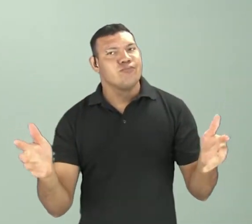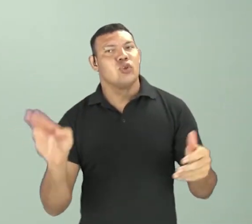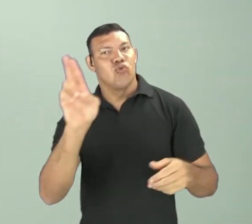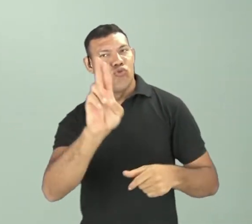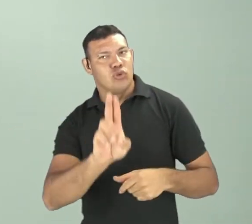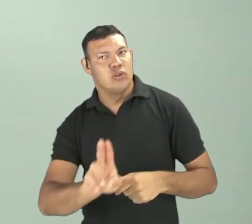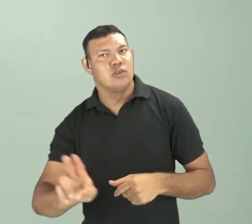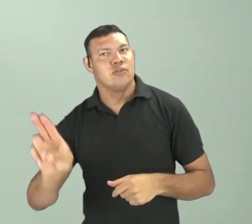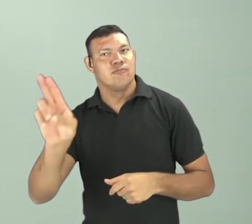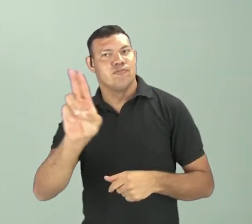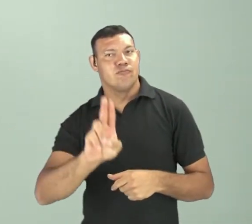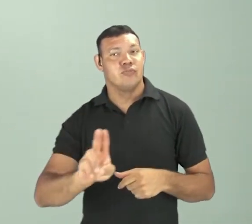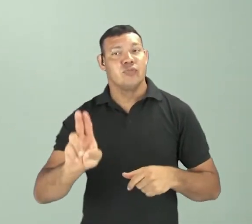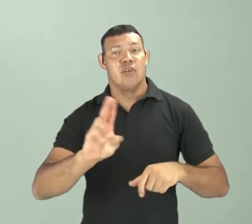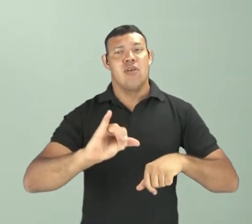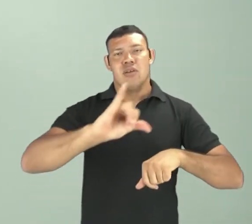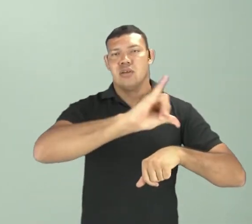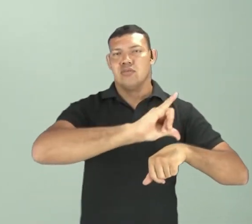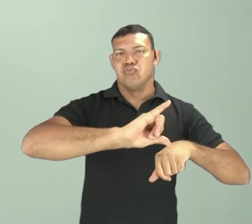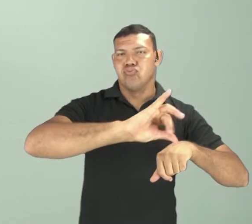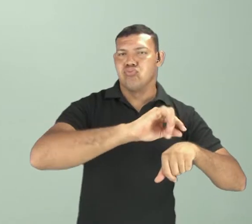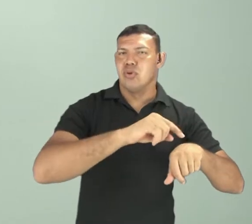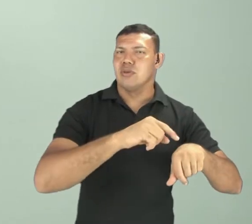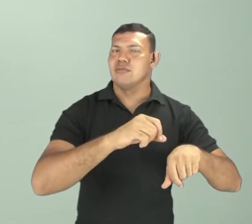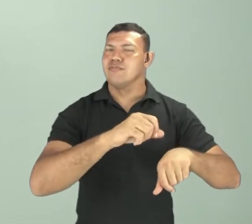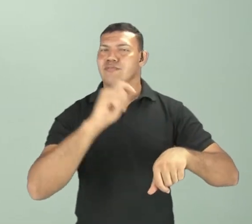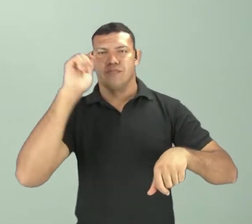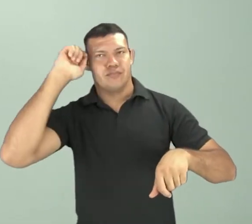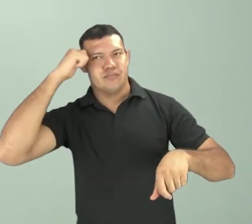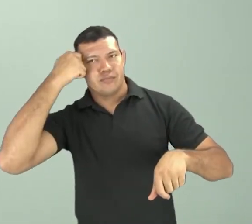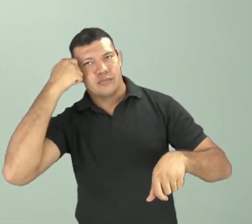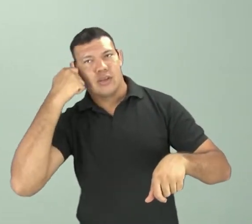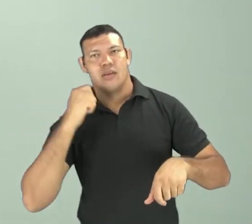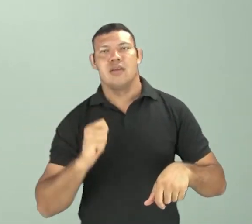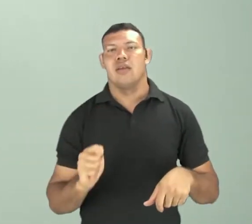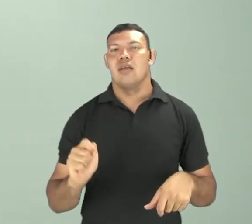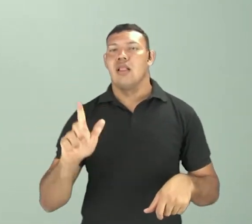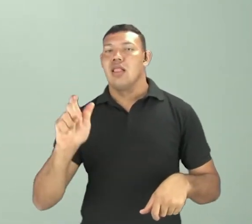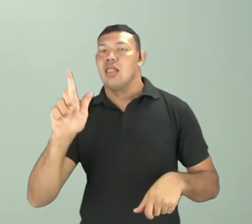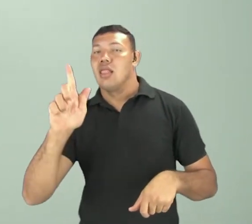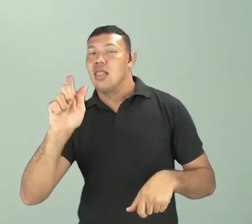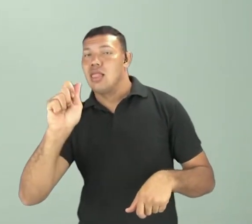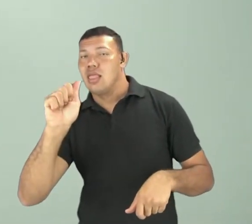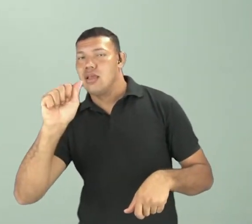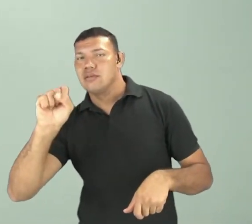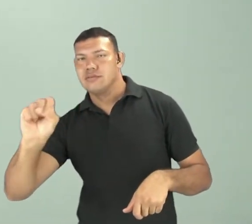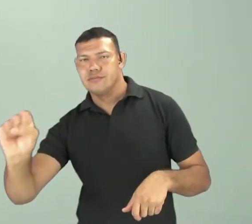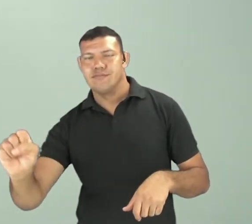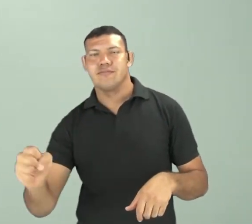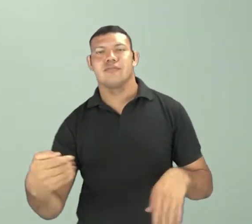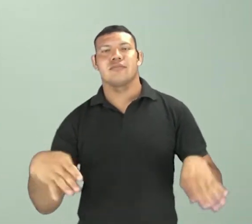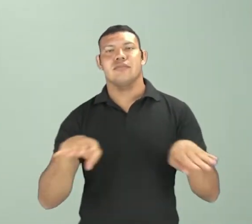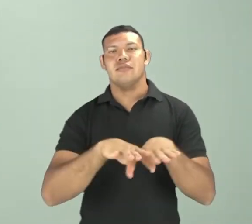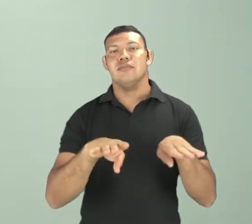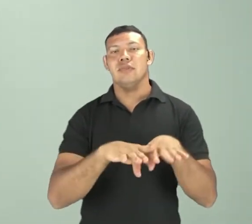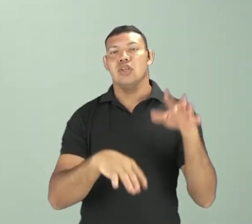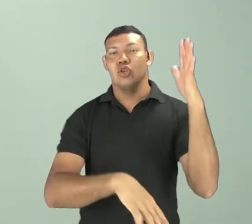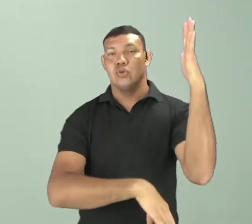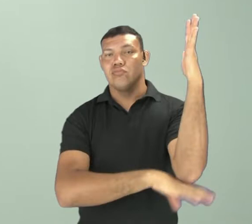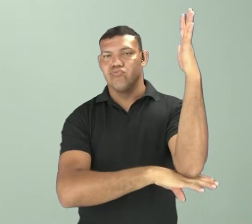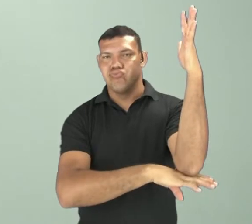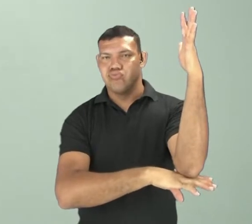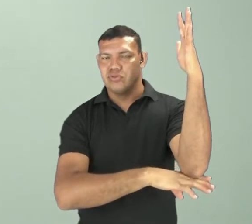Utilizando petróleo, gás, carvão. Então, através da